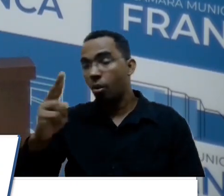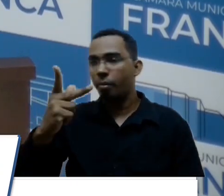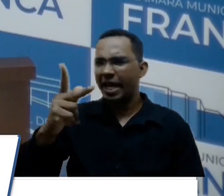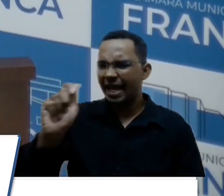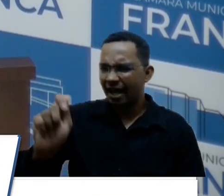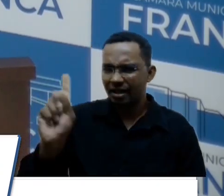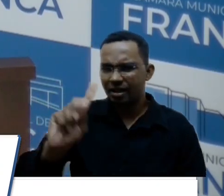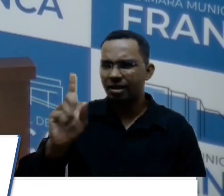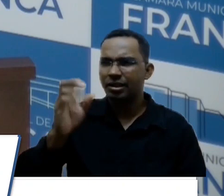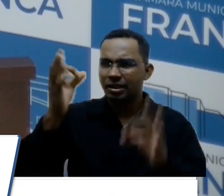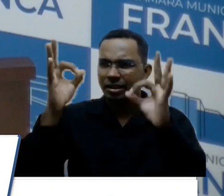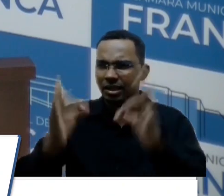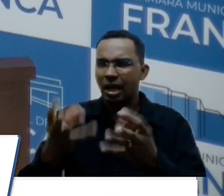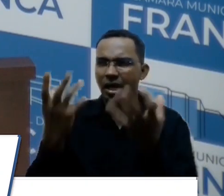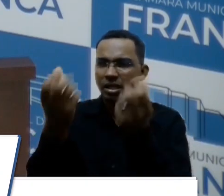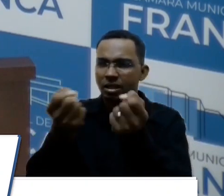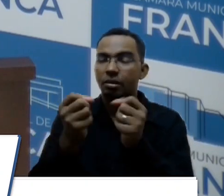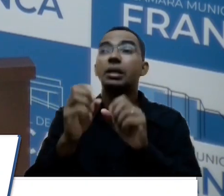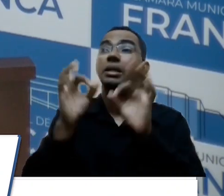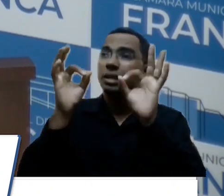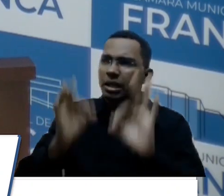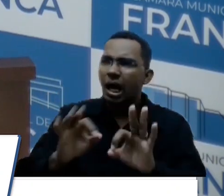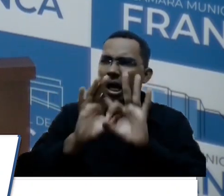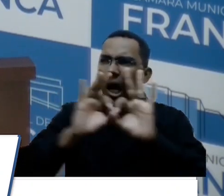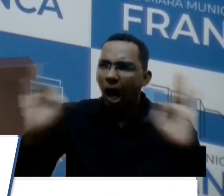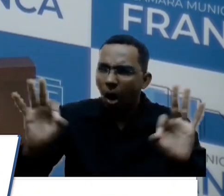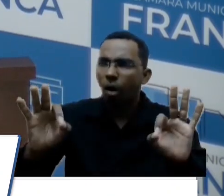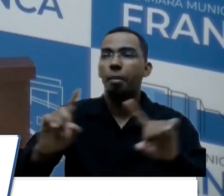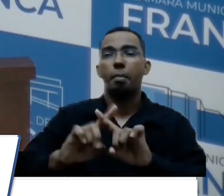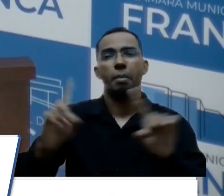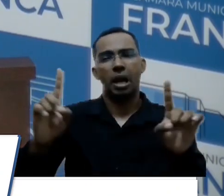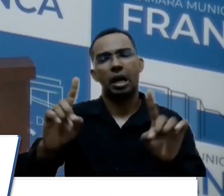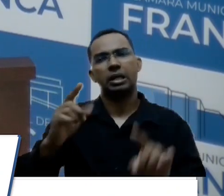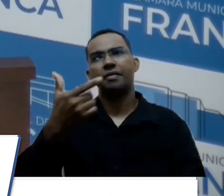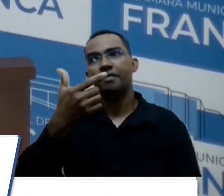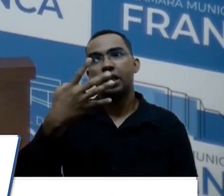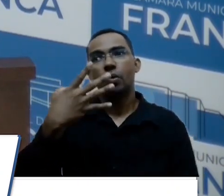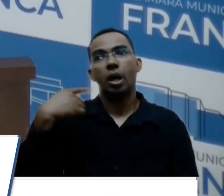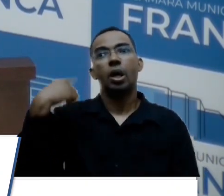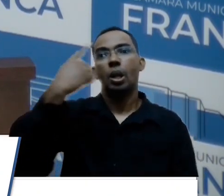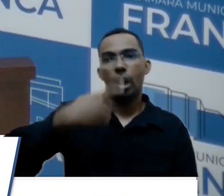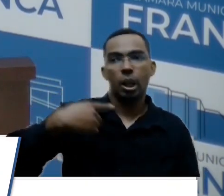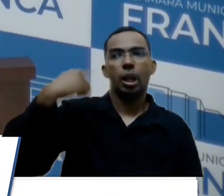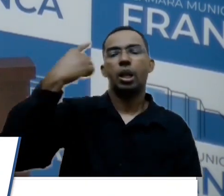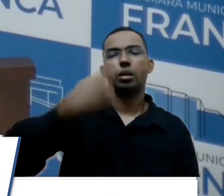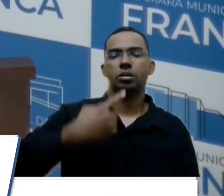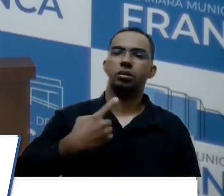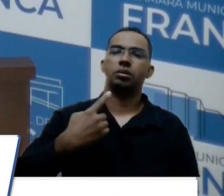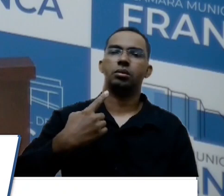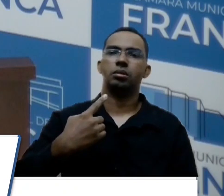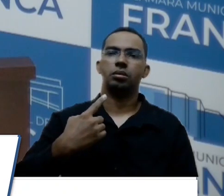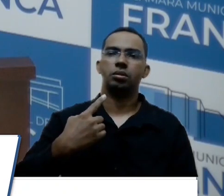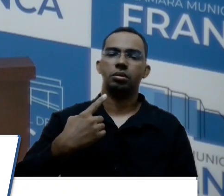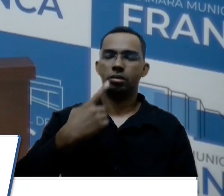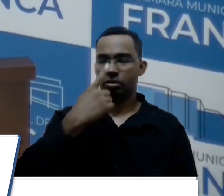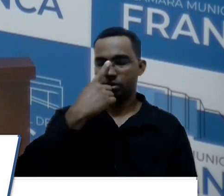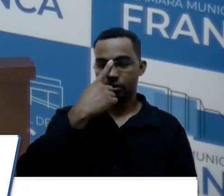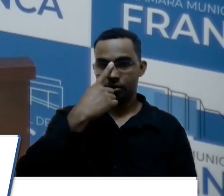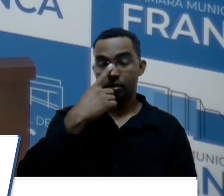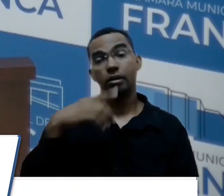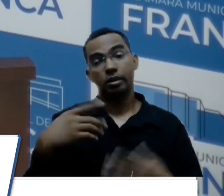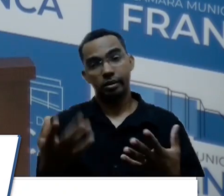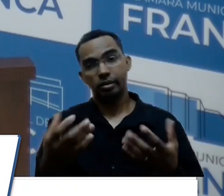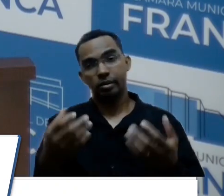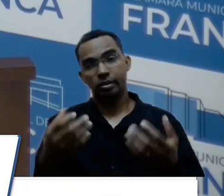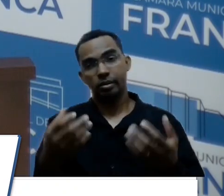condição de receber. Estão, mas por 24 horas. Por 24 horas. Então, eu quero dizer o